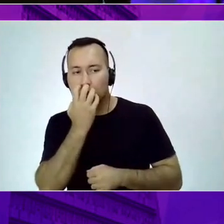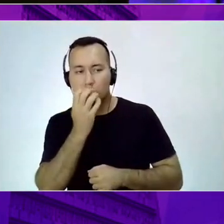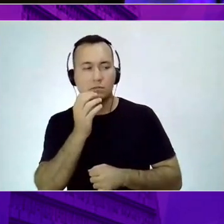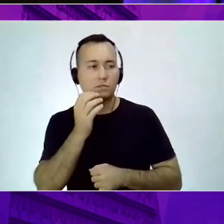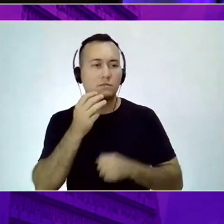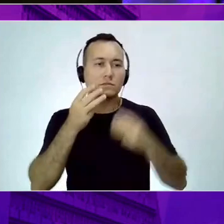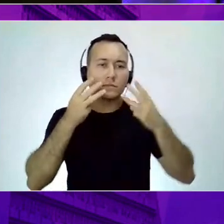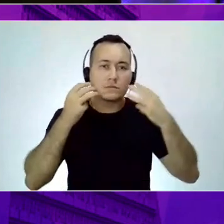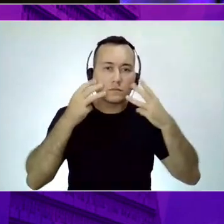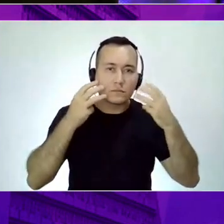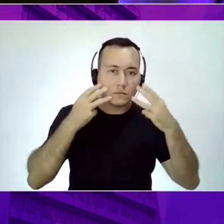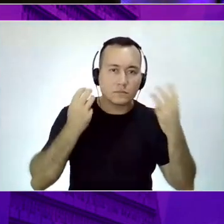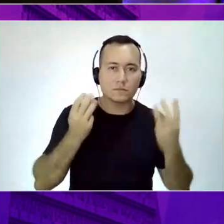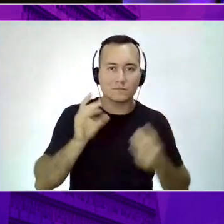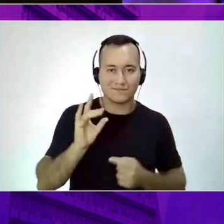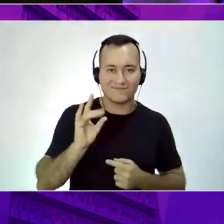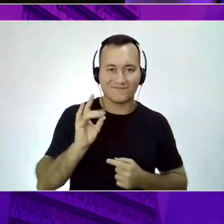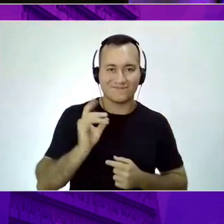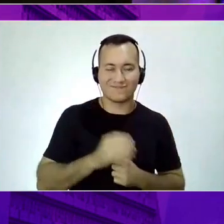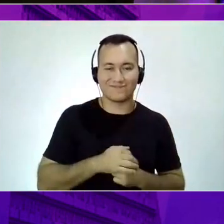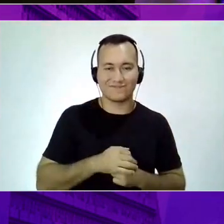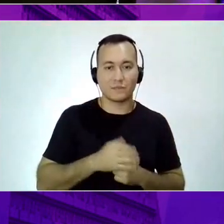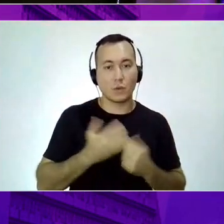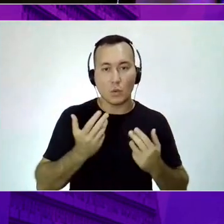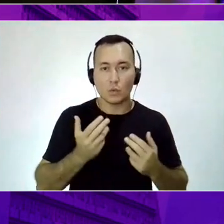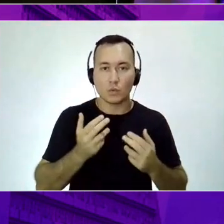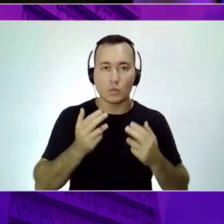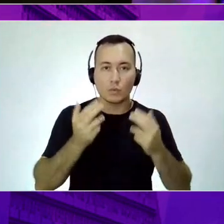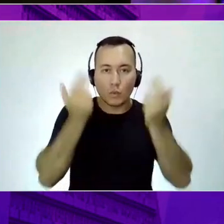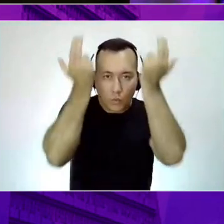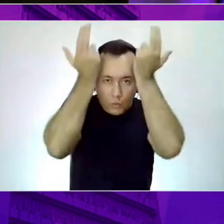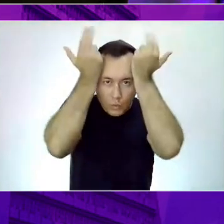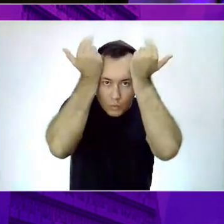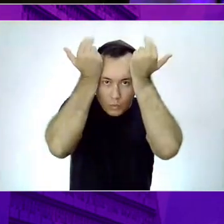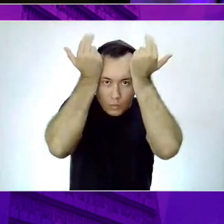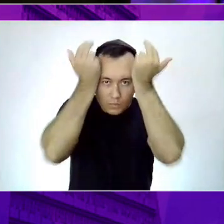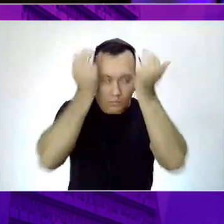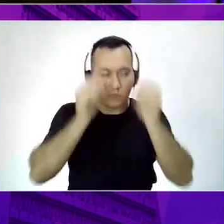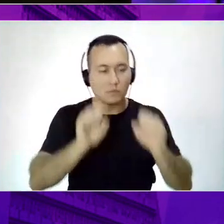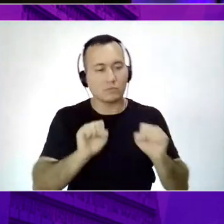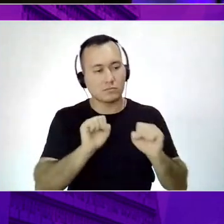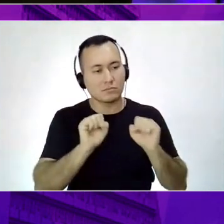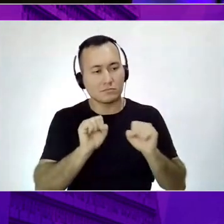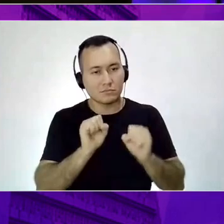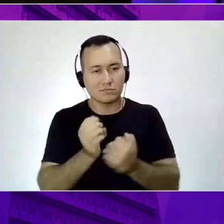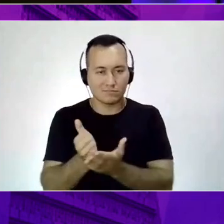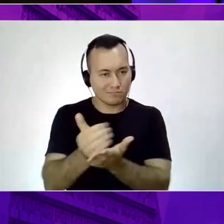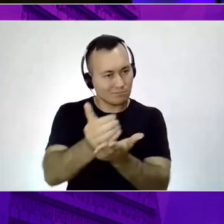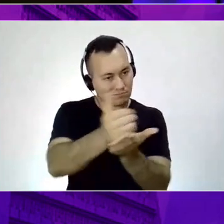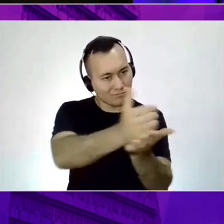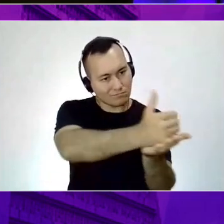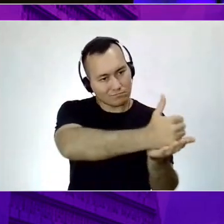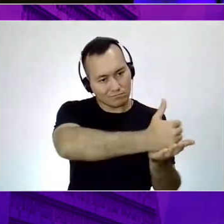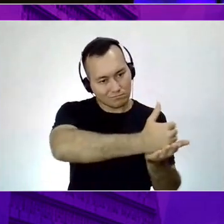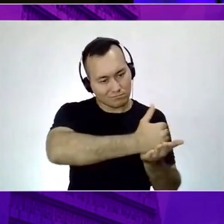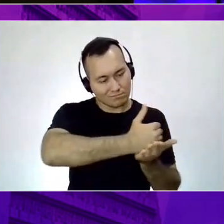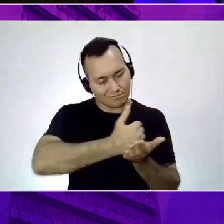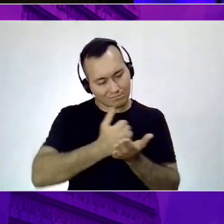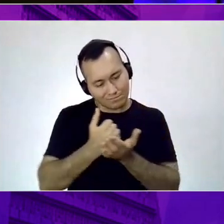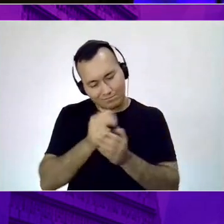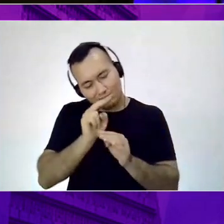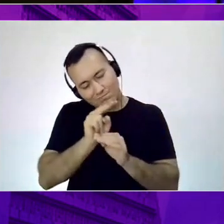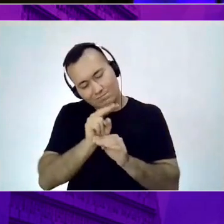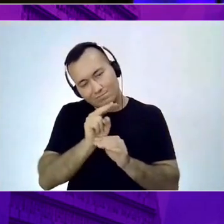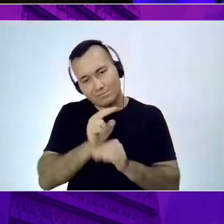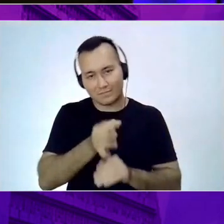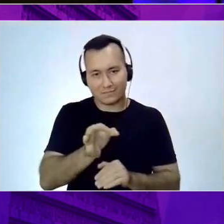quer adotar. Esse site aqui, ele tem uma certa observabilidade. Então, por trás, eu consigo enxergar alguns